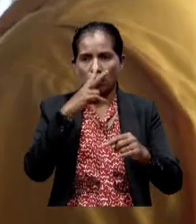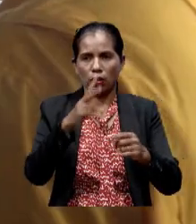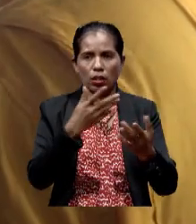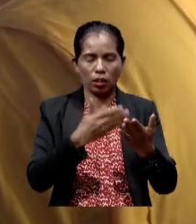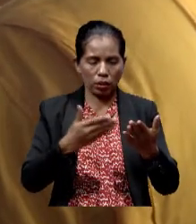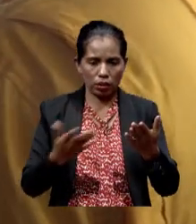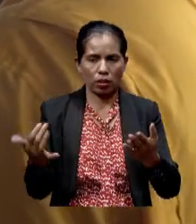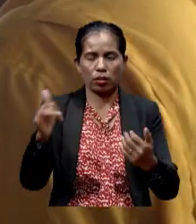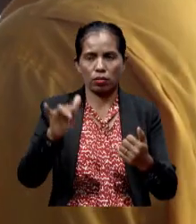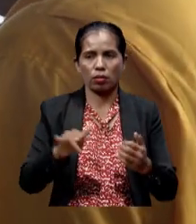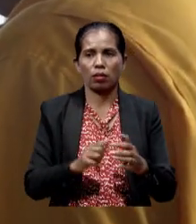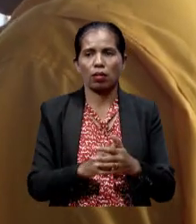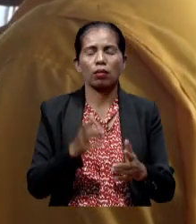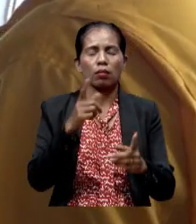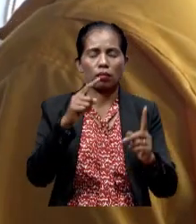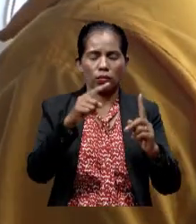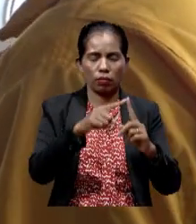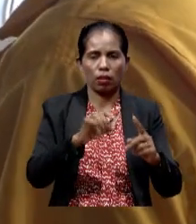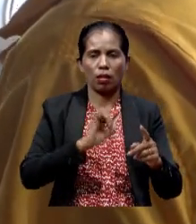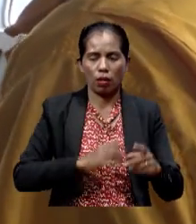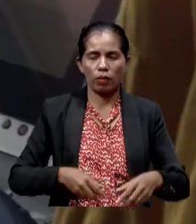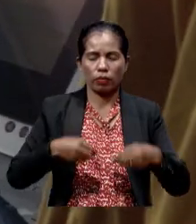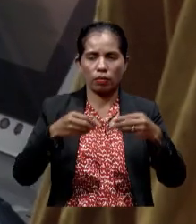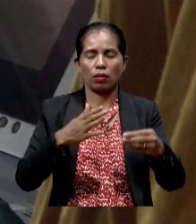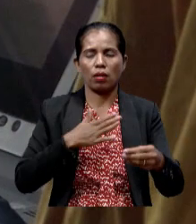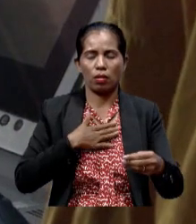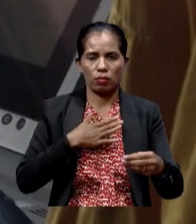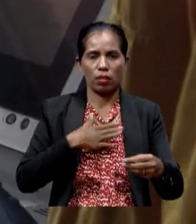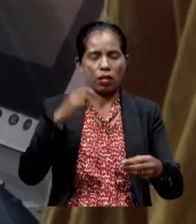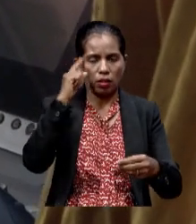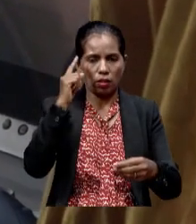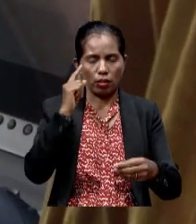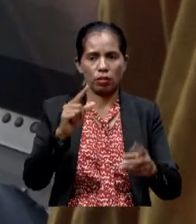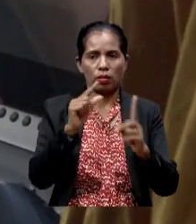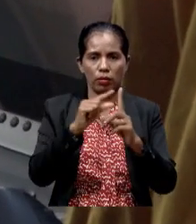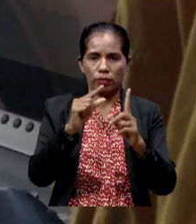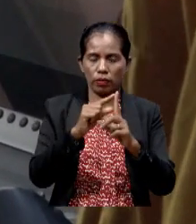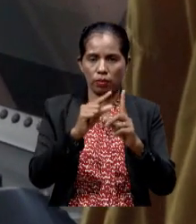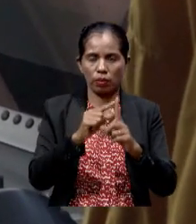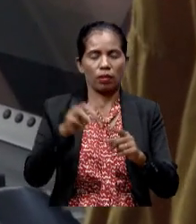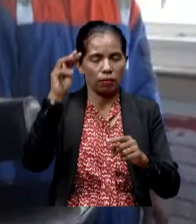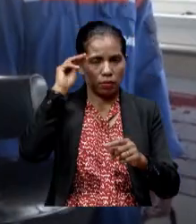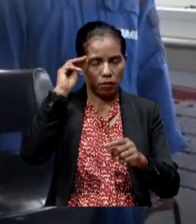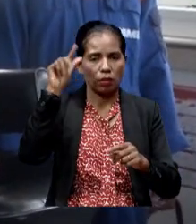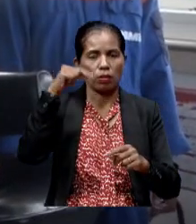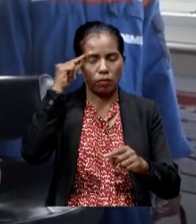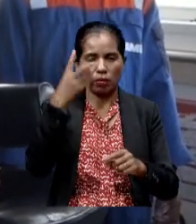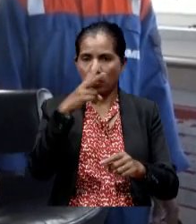serne ne per hau toba ne bel hau fo hau nia be pareser ba iha be ministeru a governo para